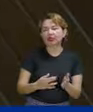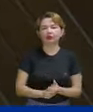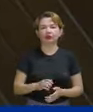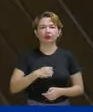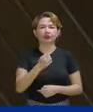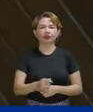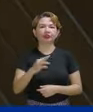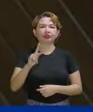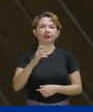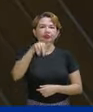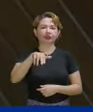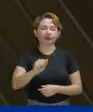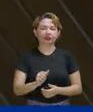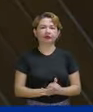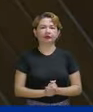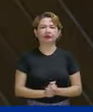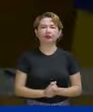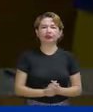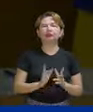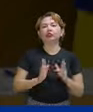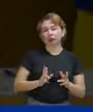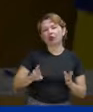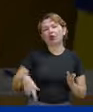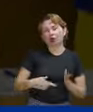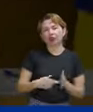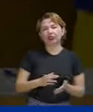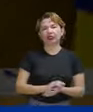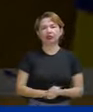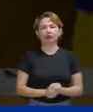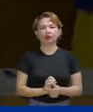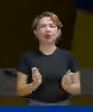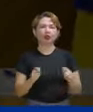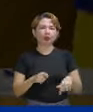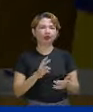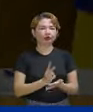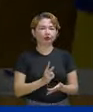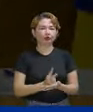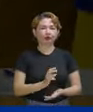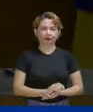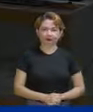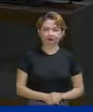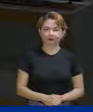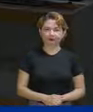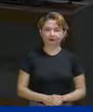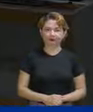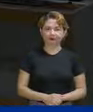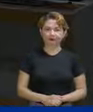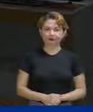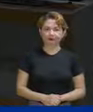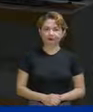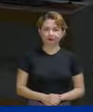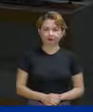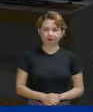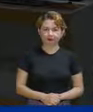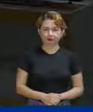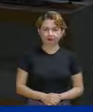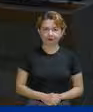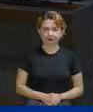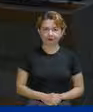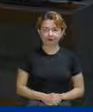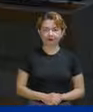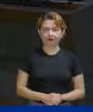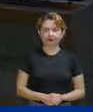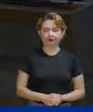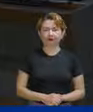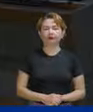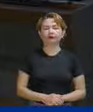Juíza Tina Souza. Eu também acompanho, presidente. Pode prosseguir, excelência. Então, vamos lá. Ainda que tenha sido